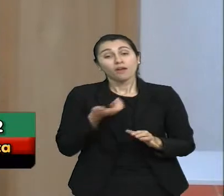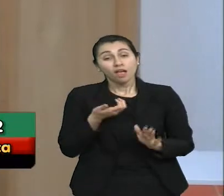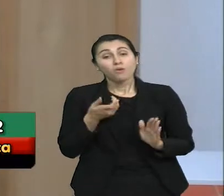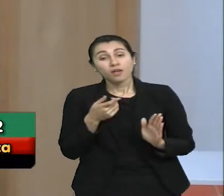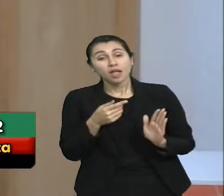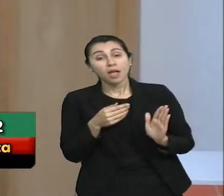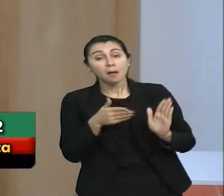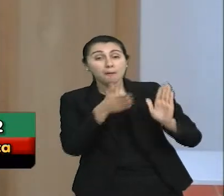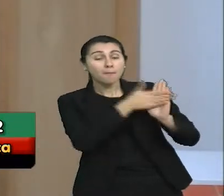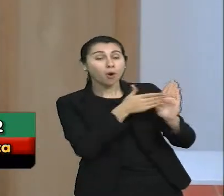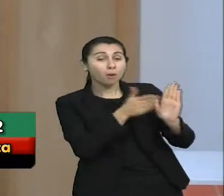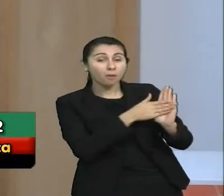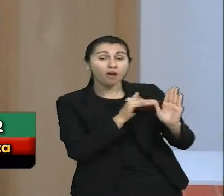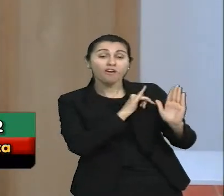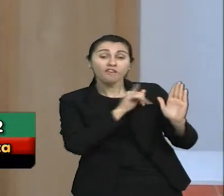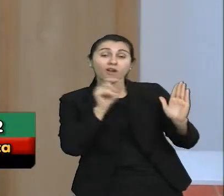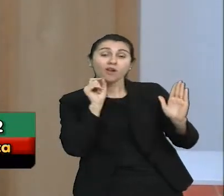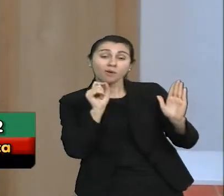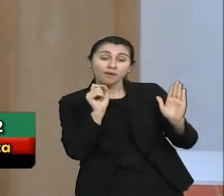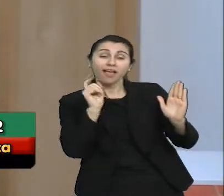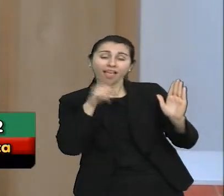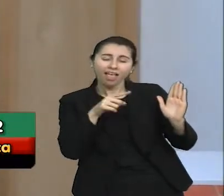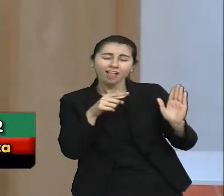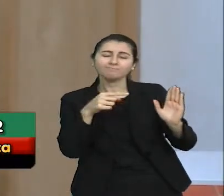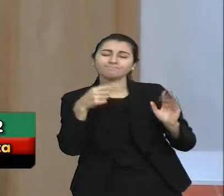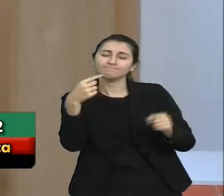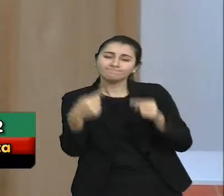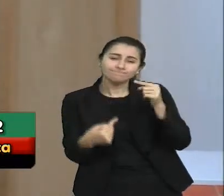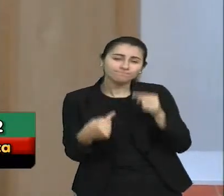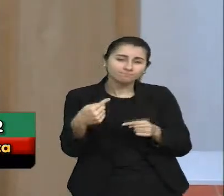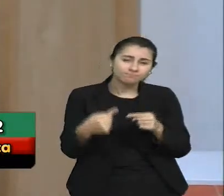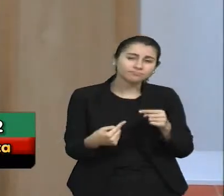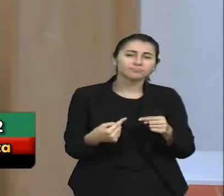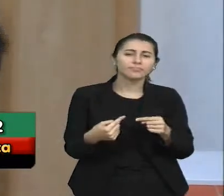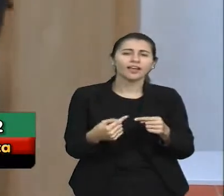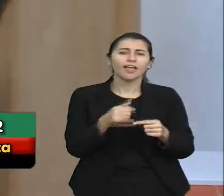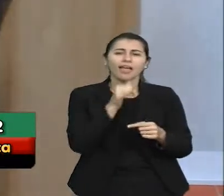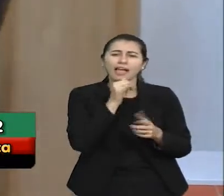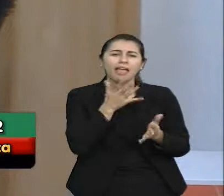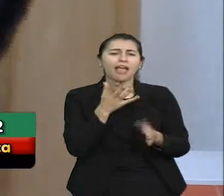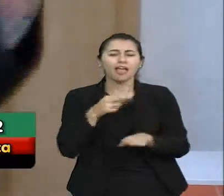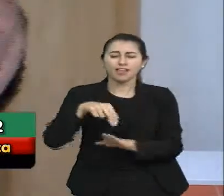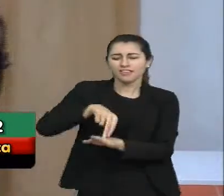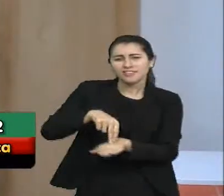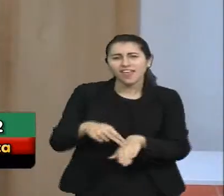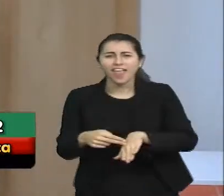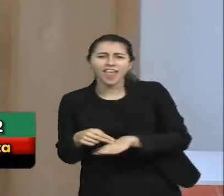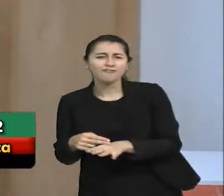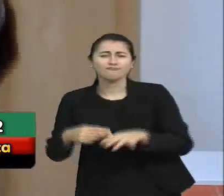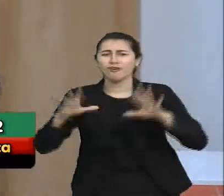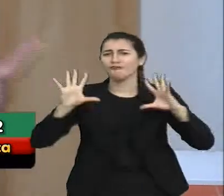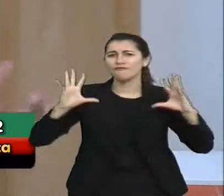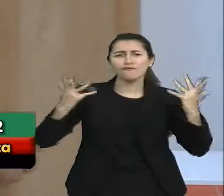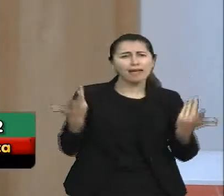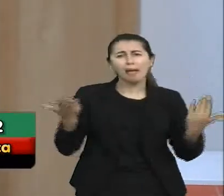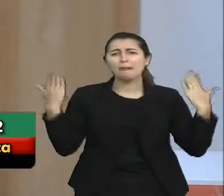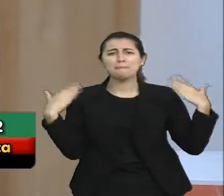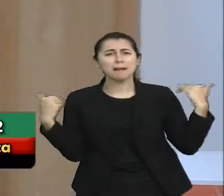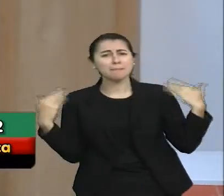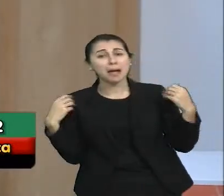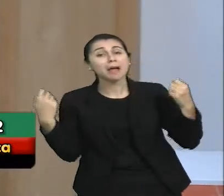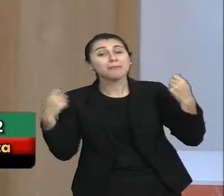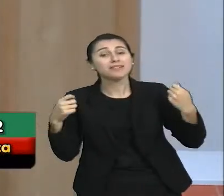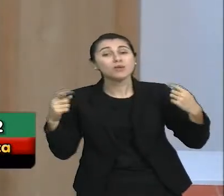fórum, com a Comissão de Liberdade Religiosa, né? Encontrar meios, seja um skate, um evento, um passeio, alguma coisa que una